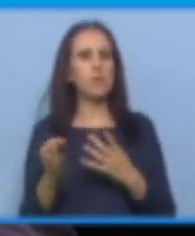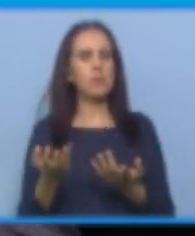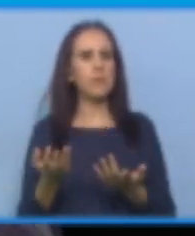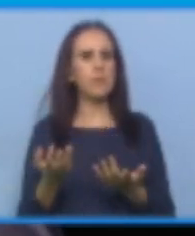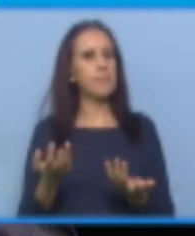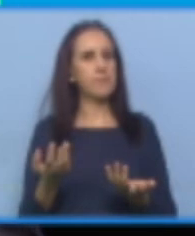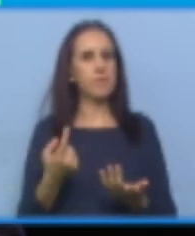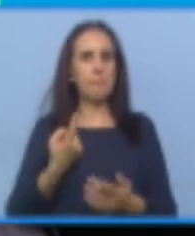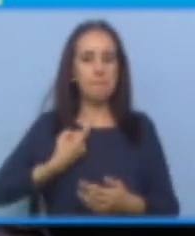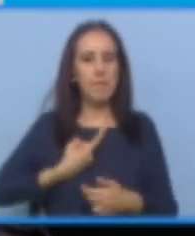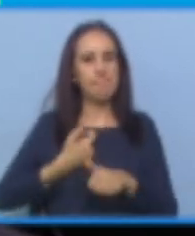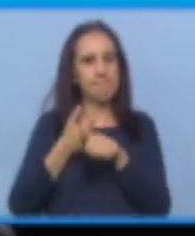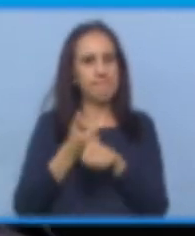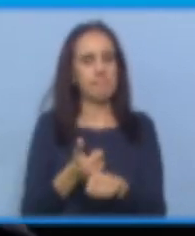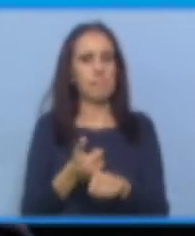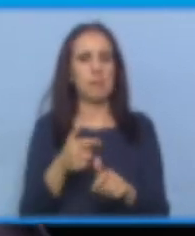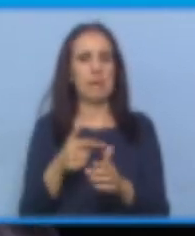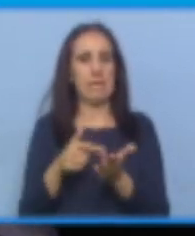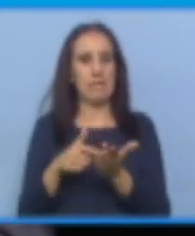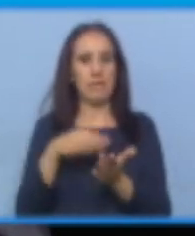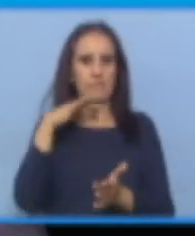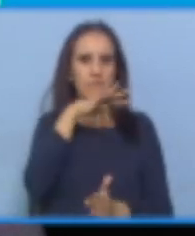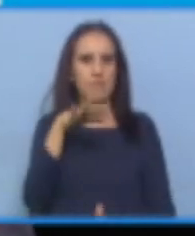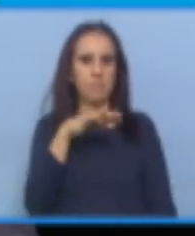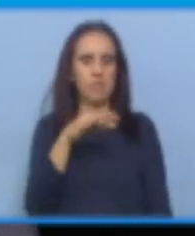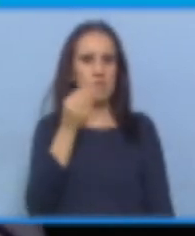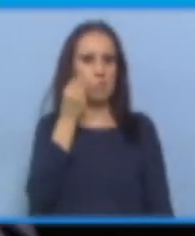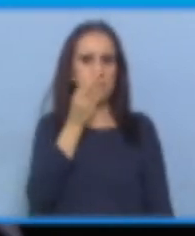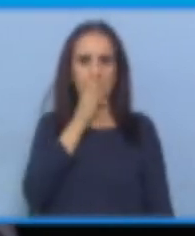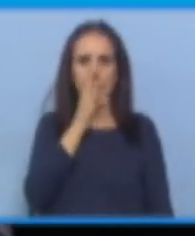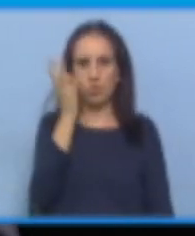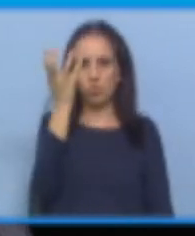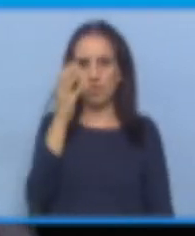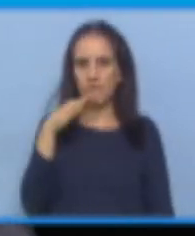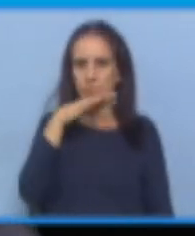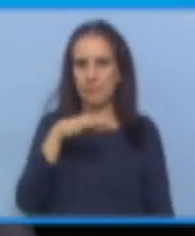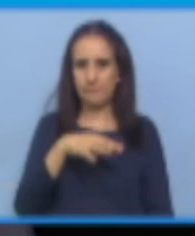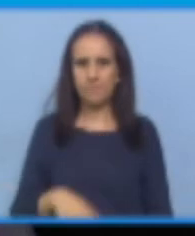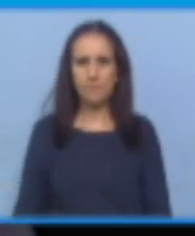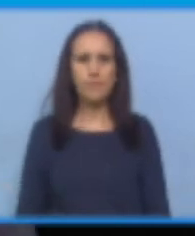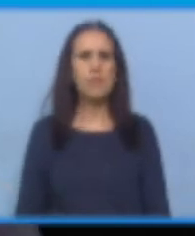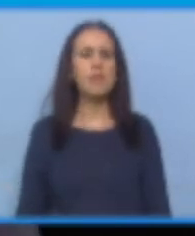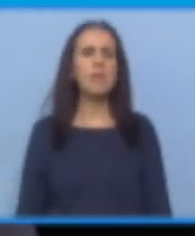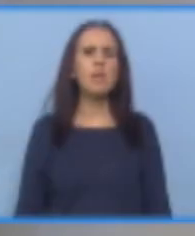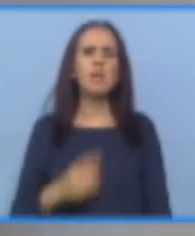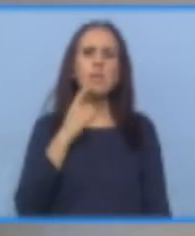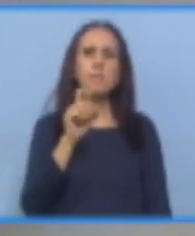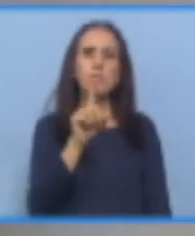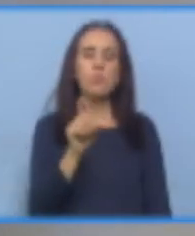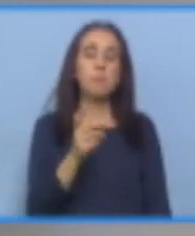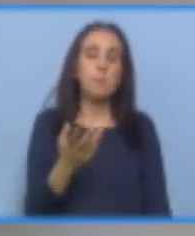que devem caracterizar a família e a cultura familiar. E perguntava, enfim, interessa